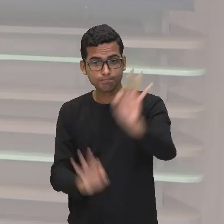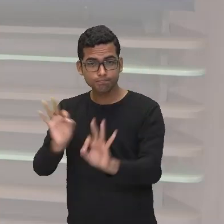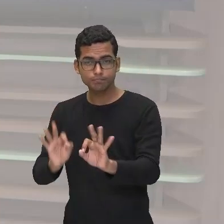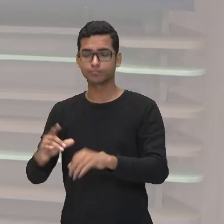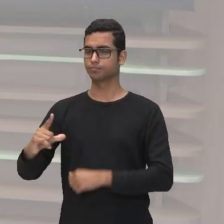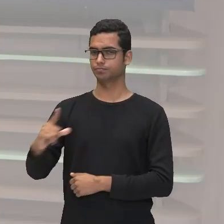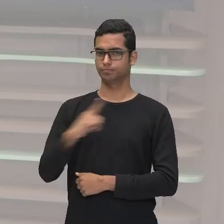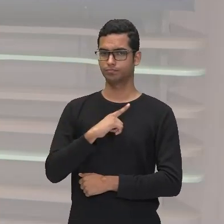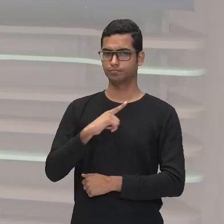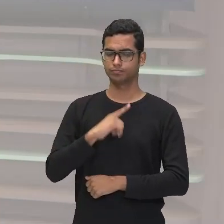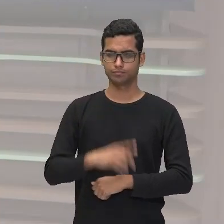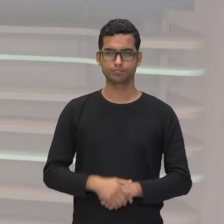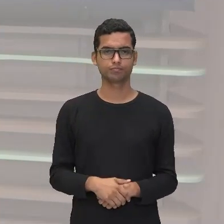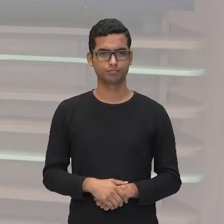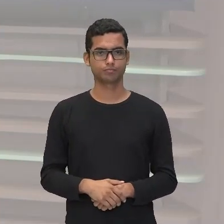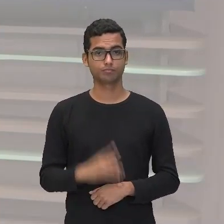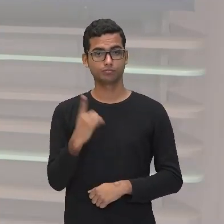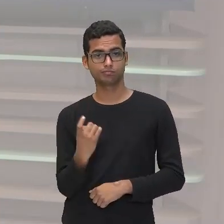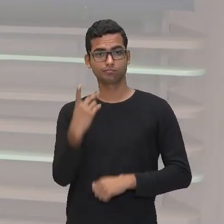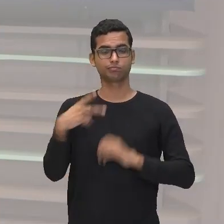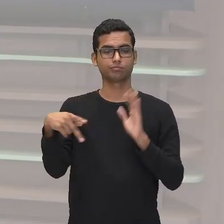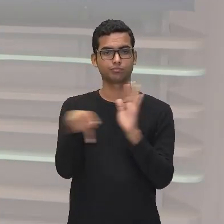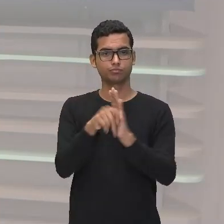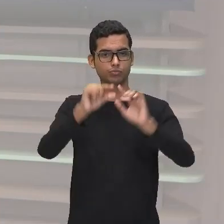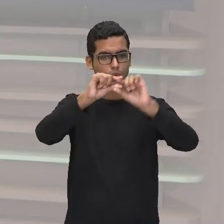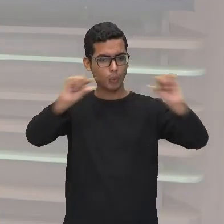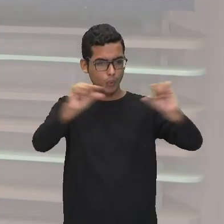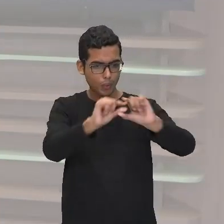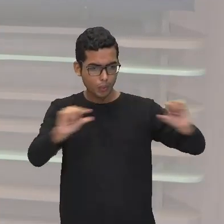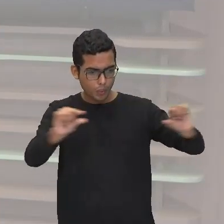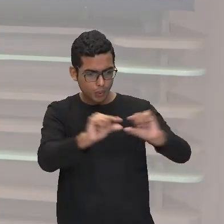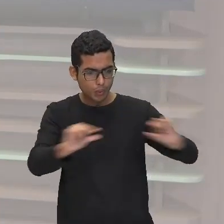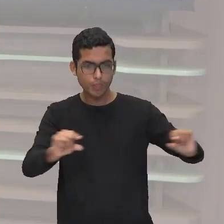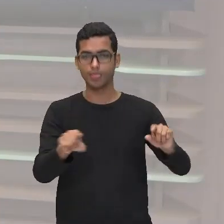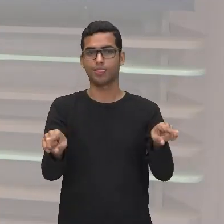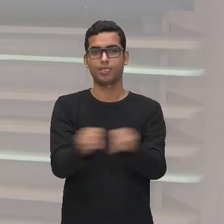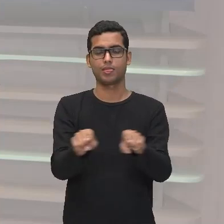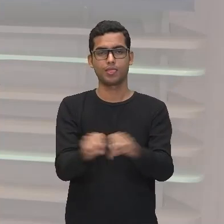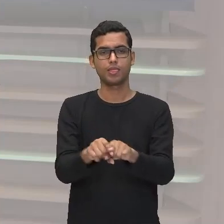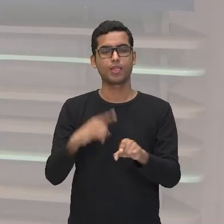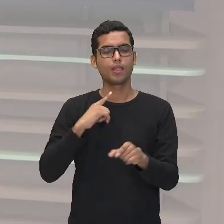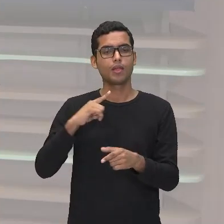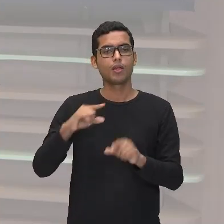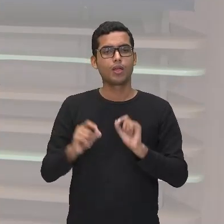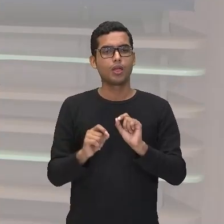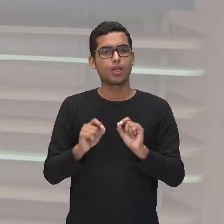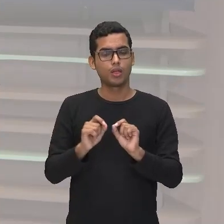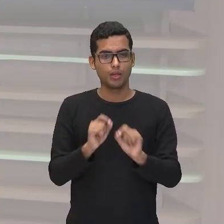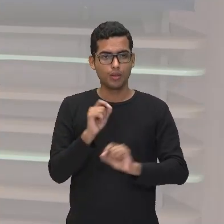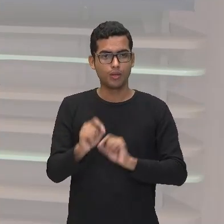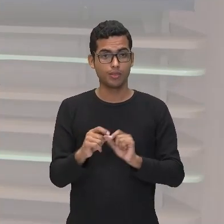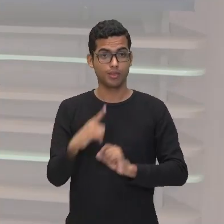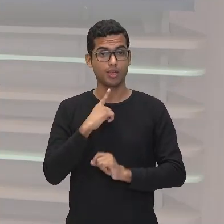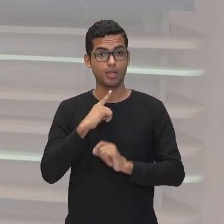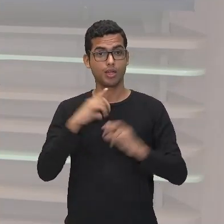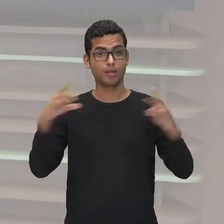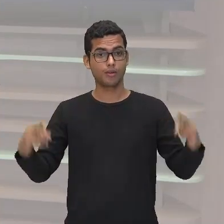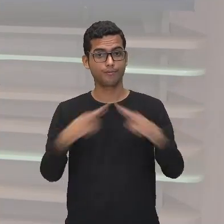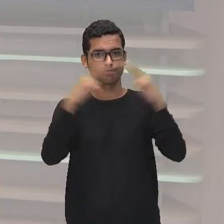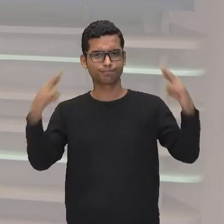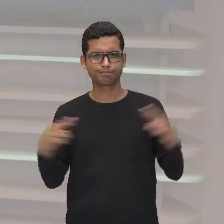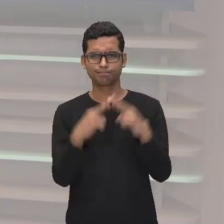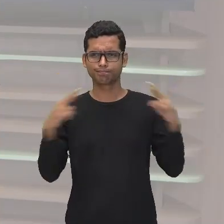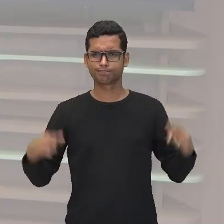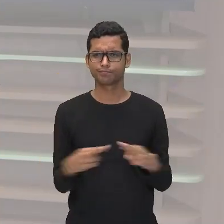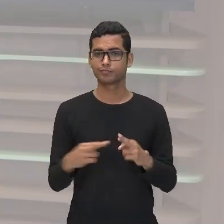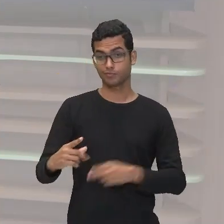estrofes, aqui nós temos uma única estrofe, e versos. E muitas vezes com rima, certo?